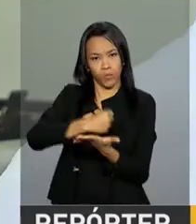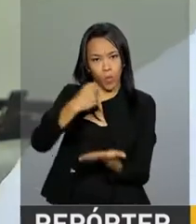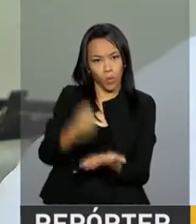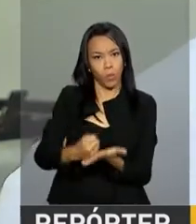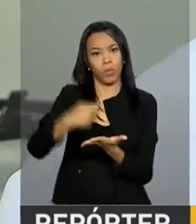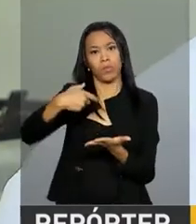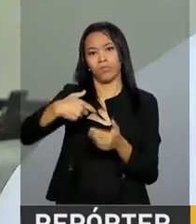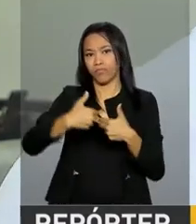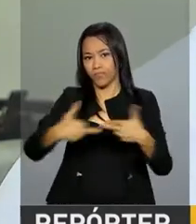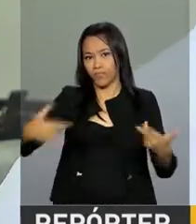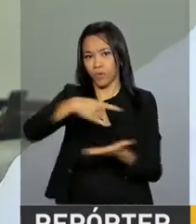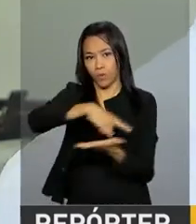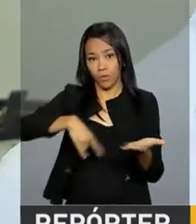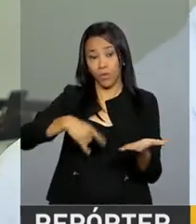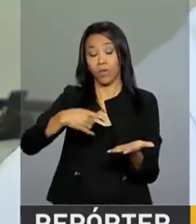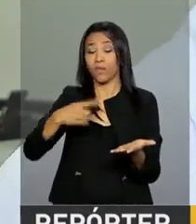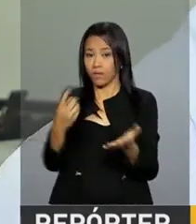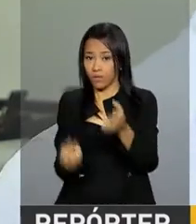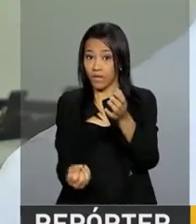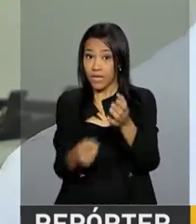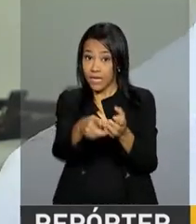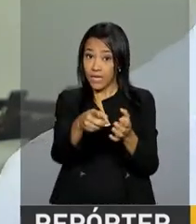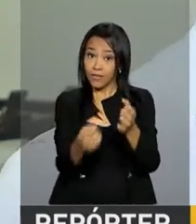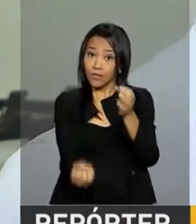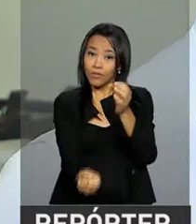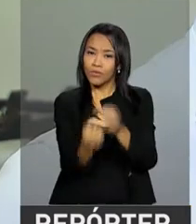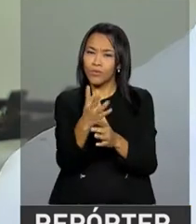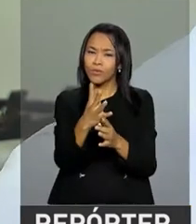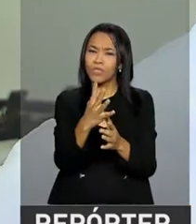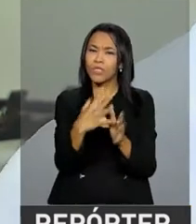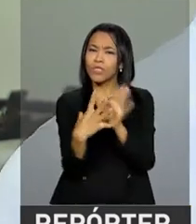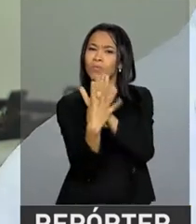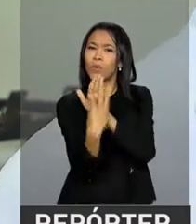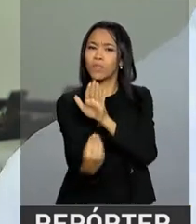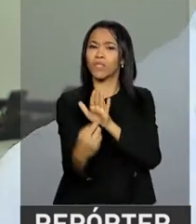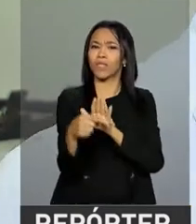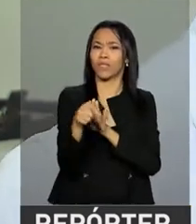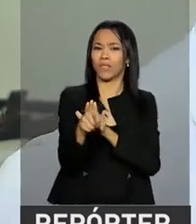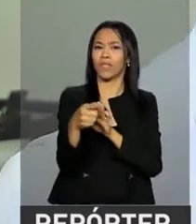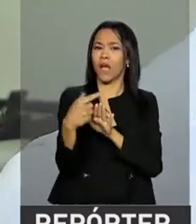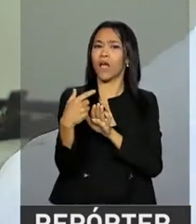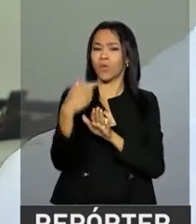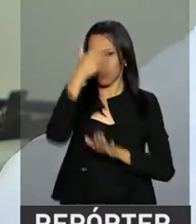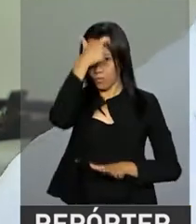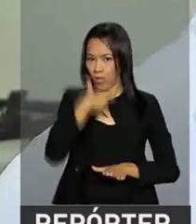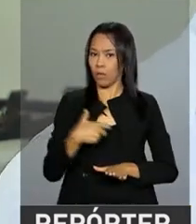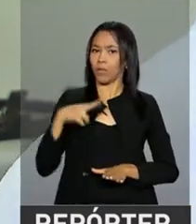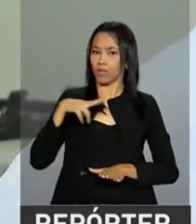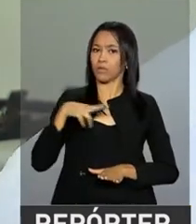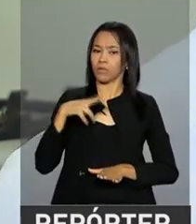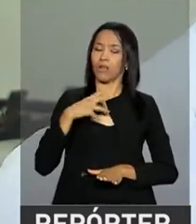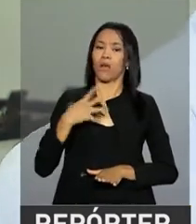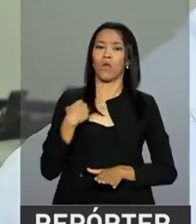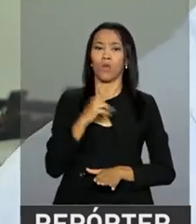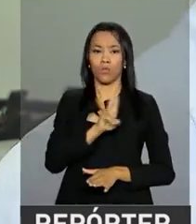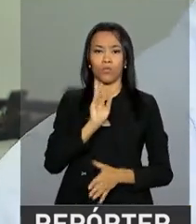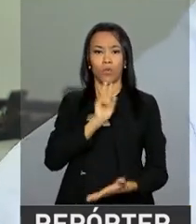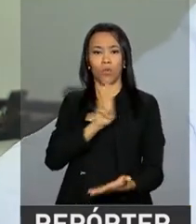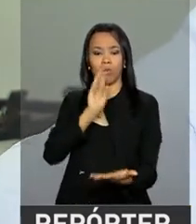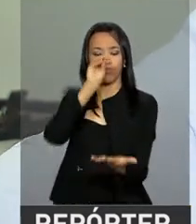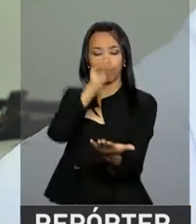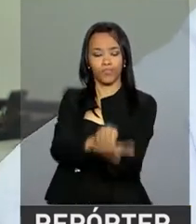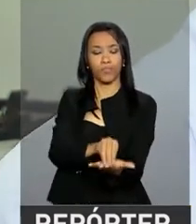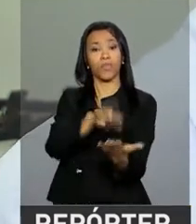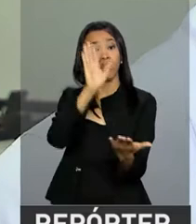na época estava surgindo o microempreendedor individual eu me cada sei como como microempreendedor até